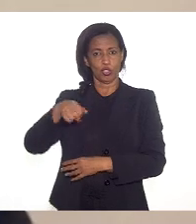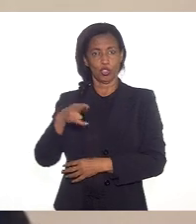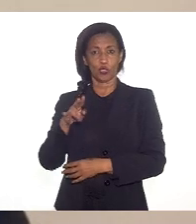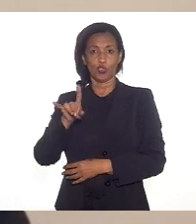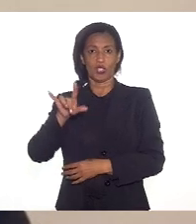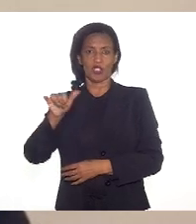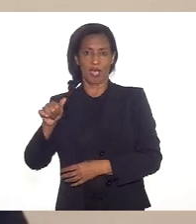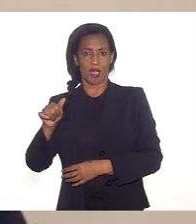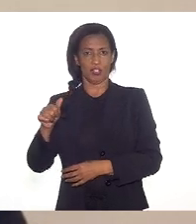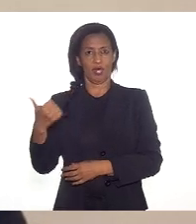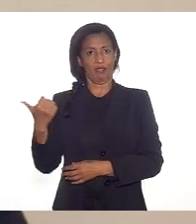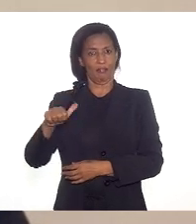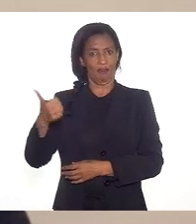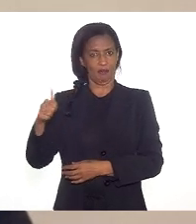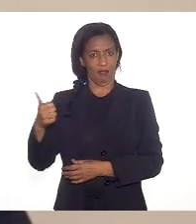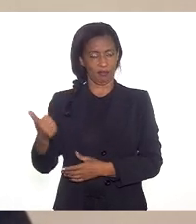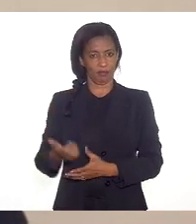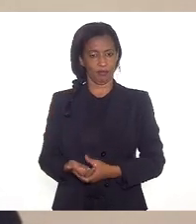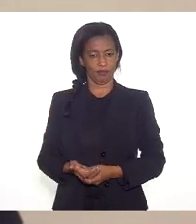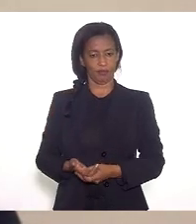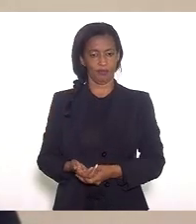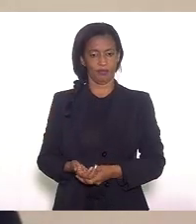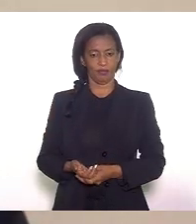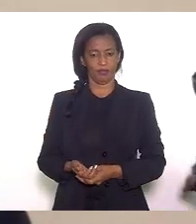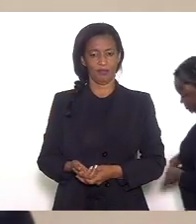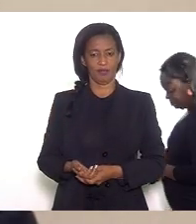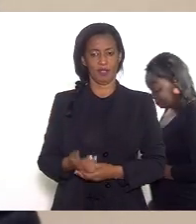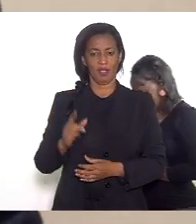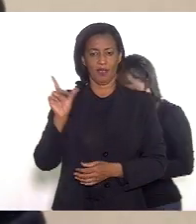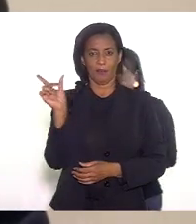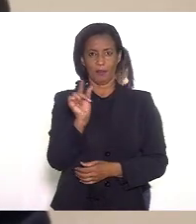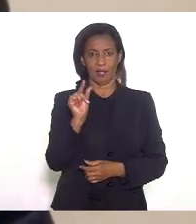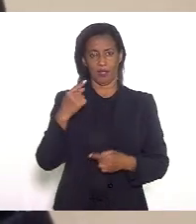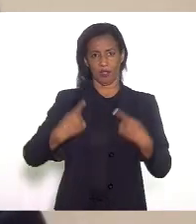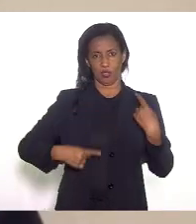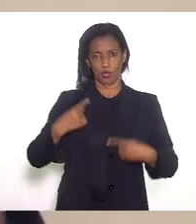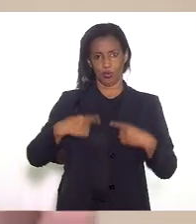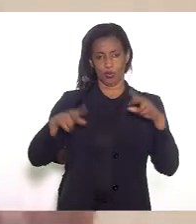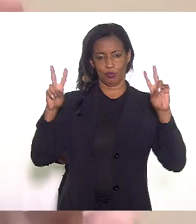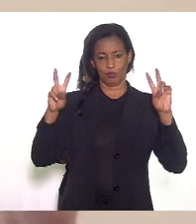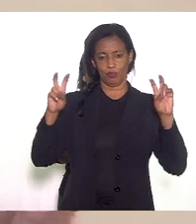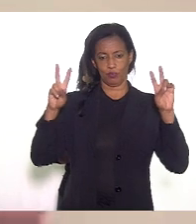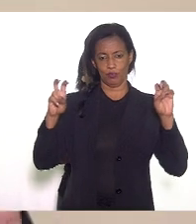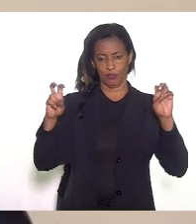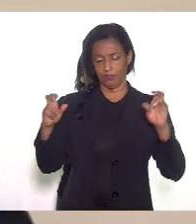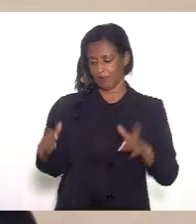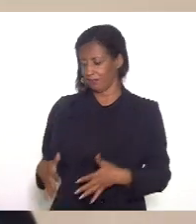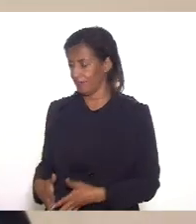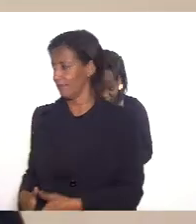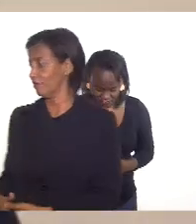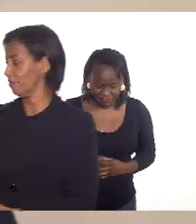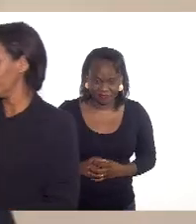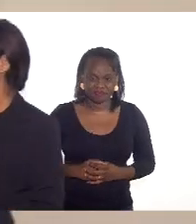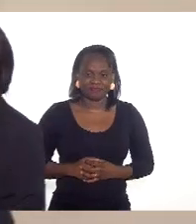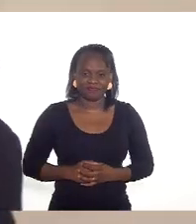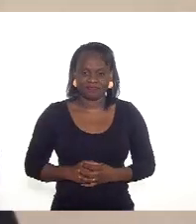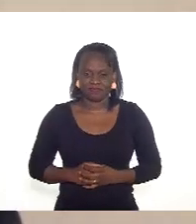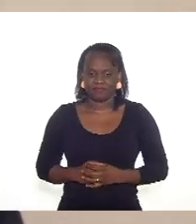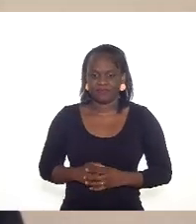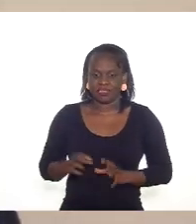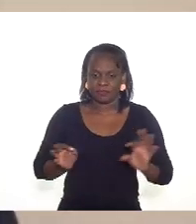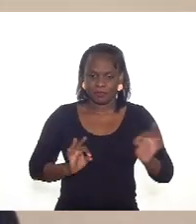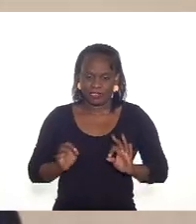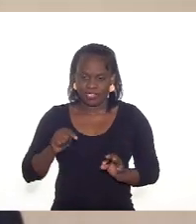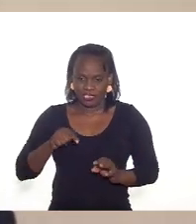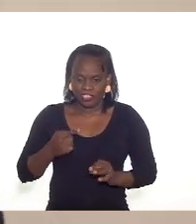e legalidade. Tivemos uma pequena discussão sobre isso e nós estamos preparando aqui um pequeno